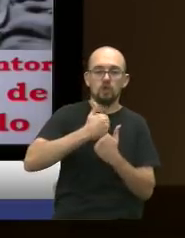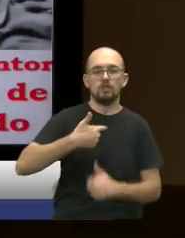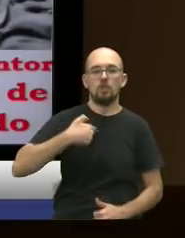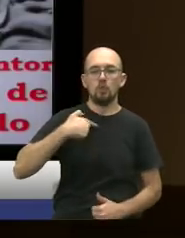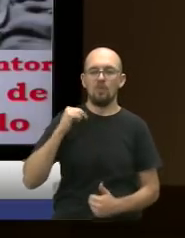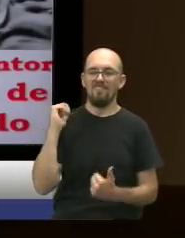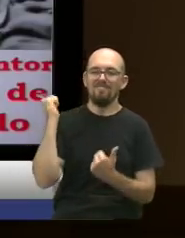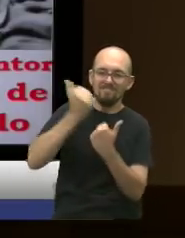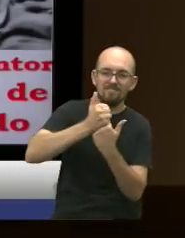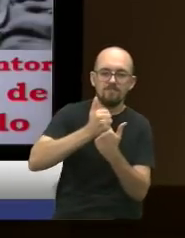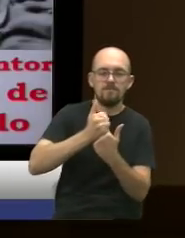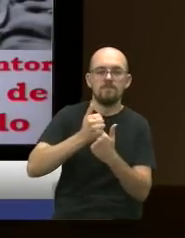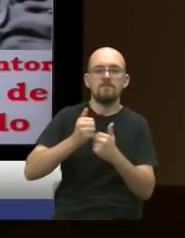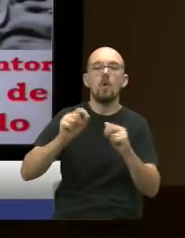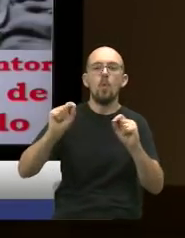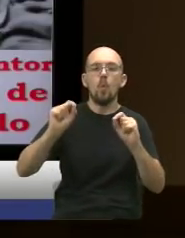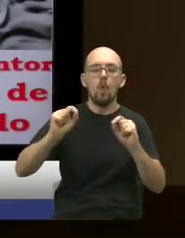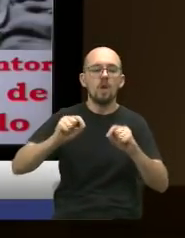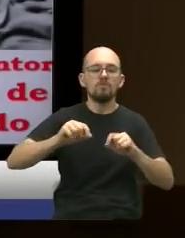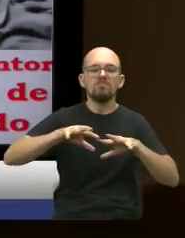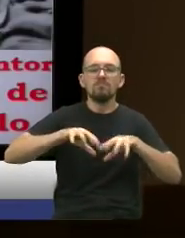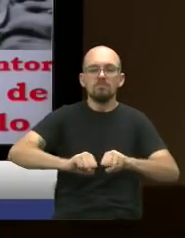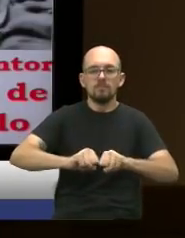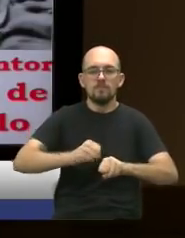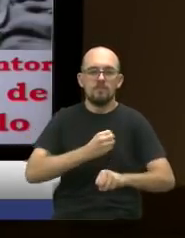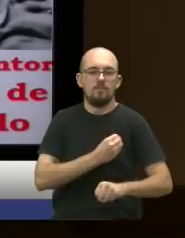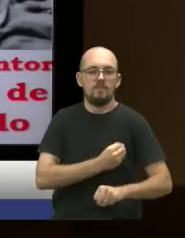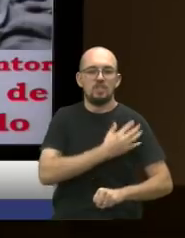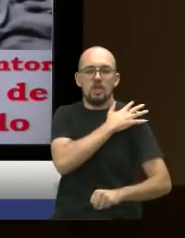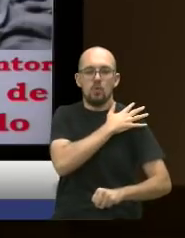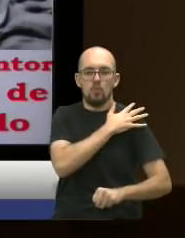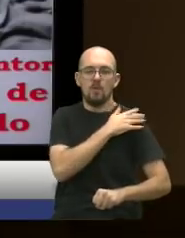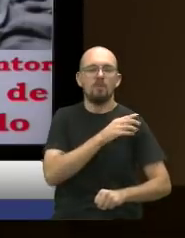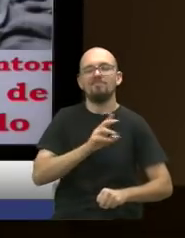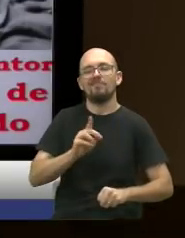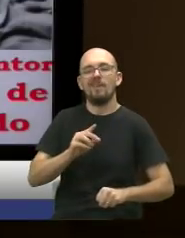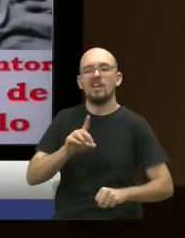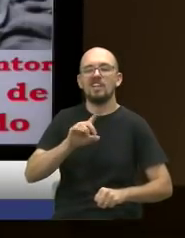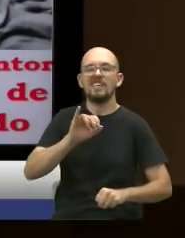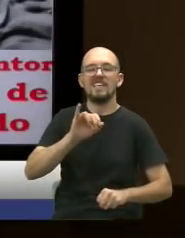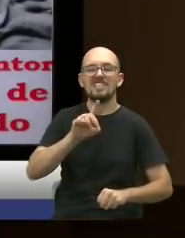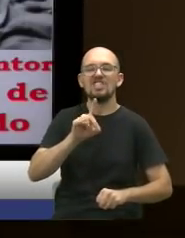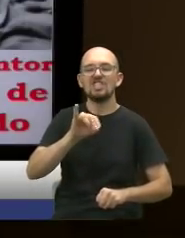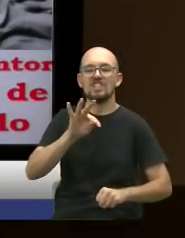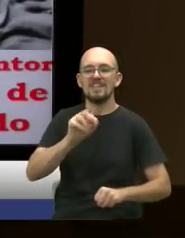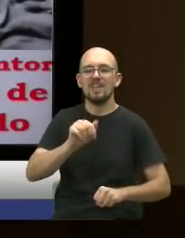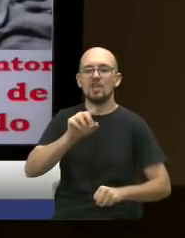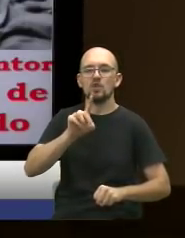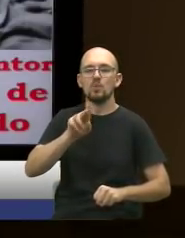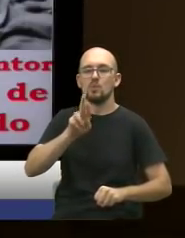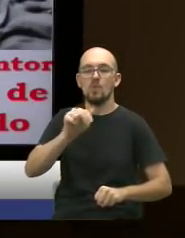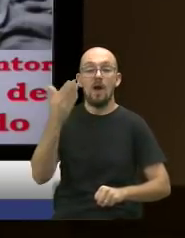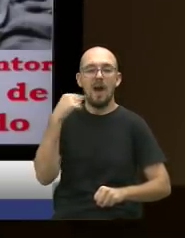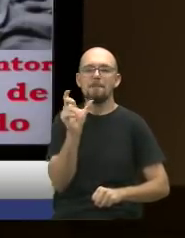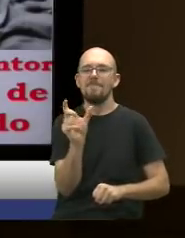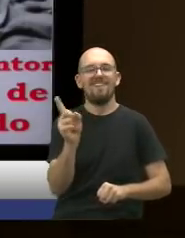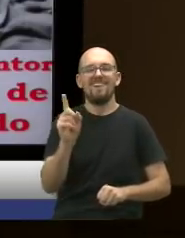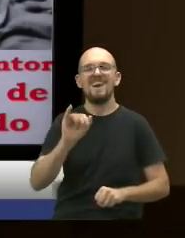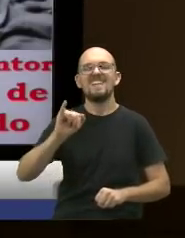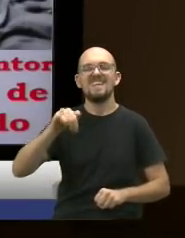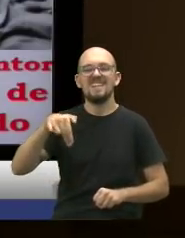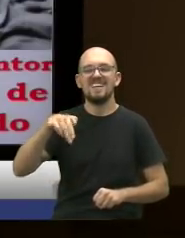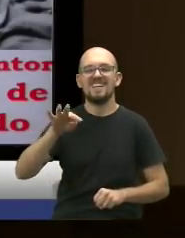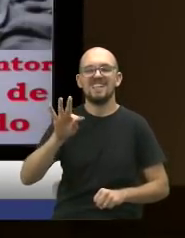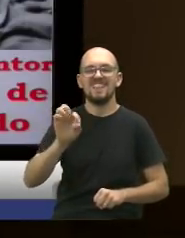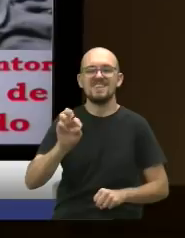bem peculiar de ditadura, interventor. Eu não preciso perguntar o que significa interventor. As crianças